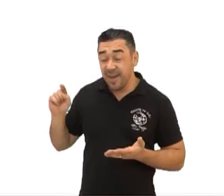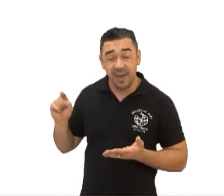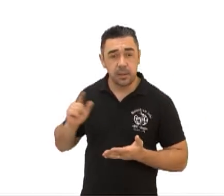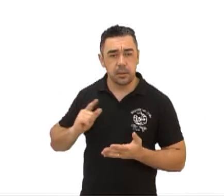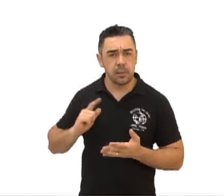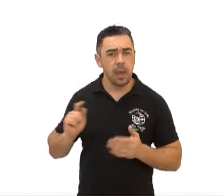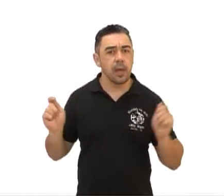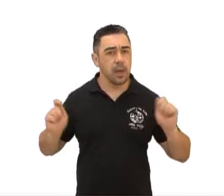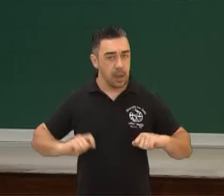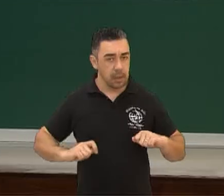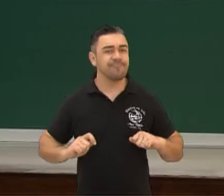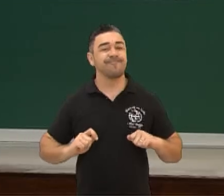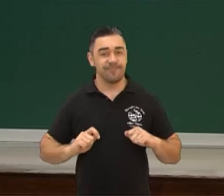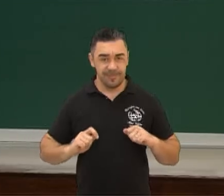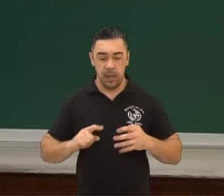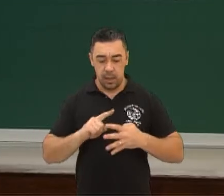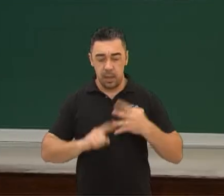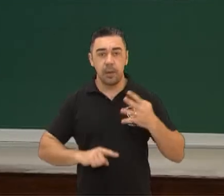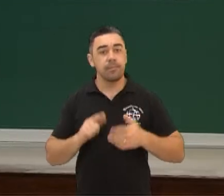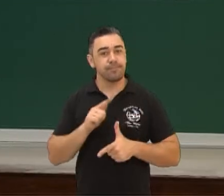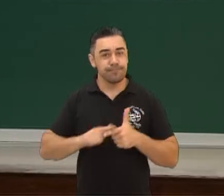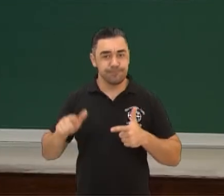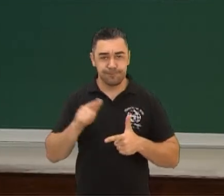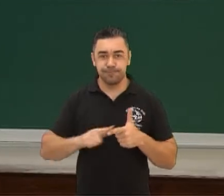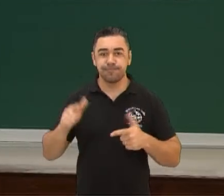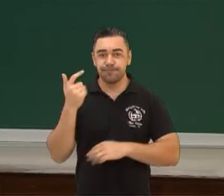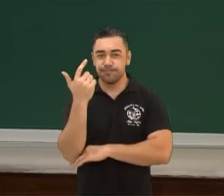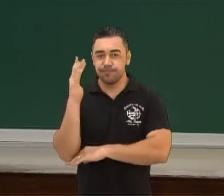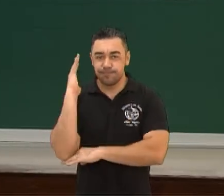uma série de problemas ambientais.